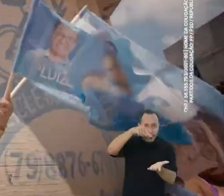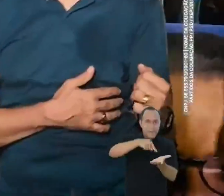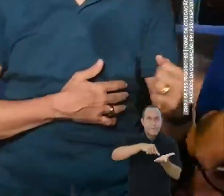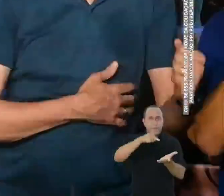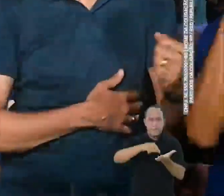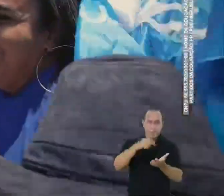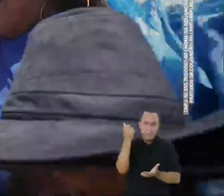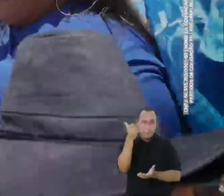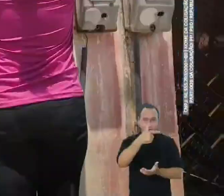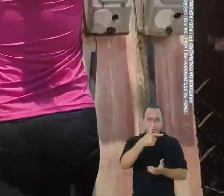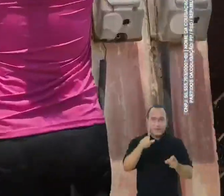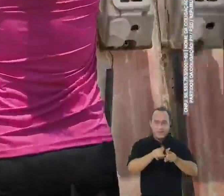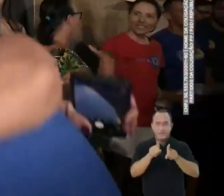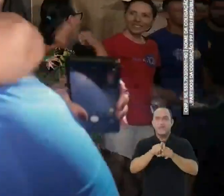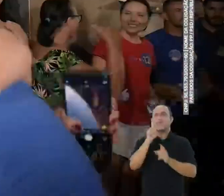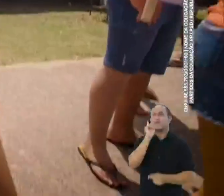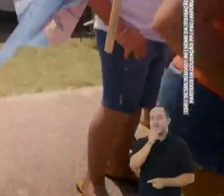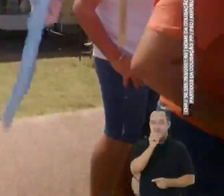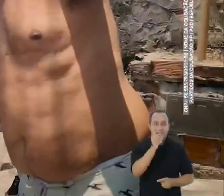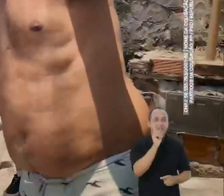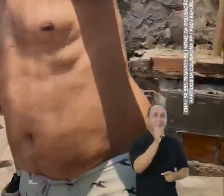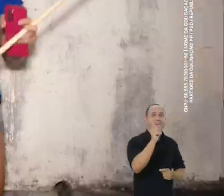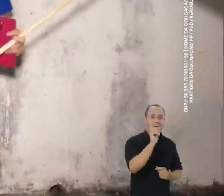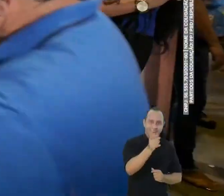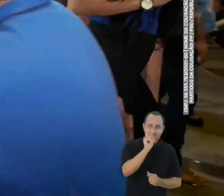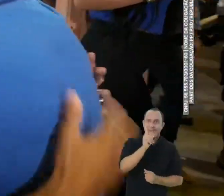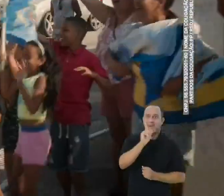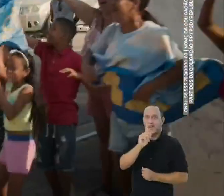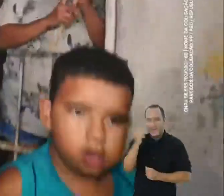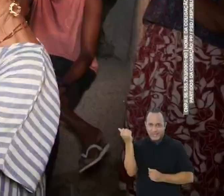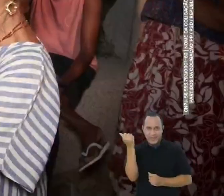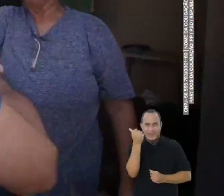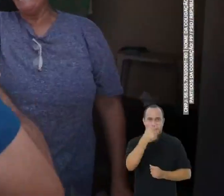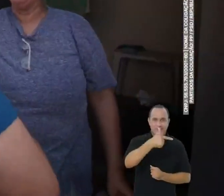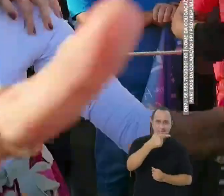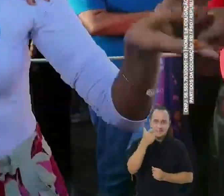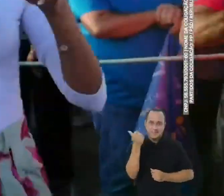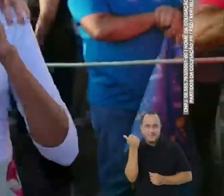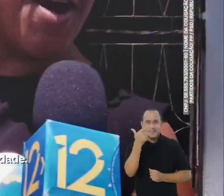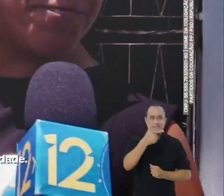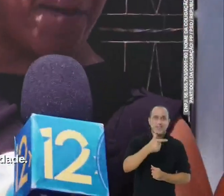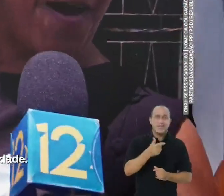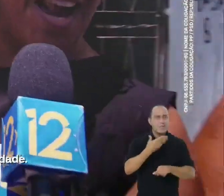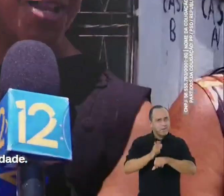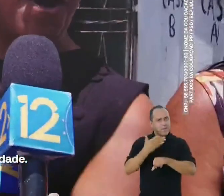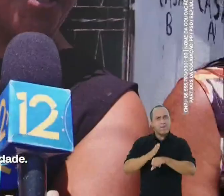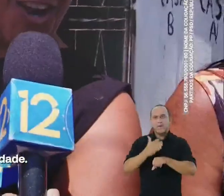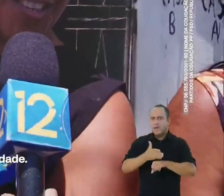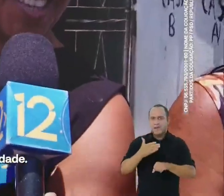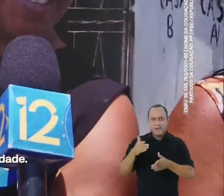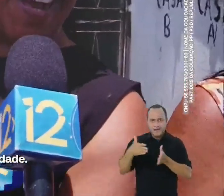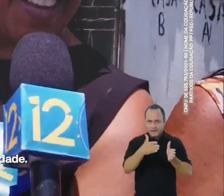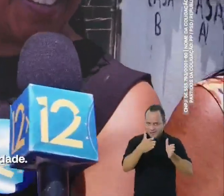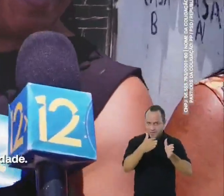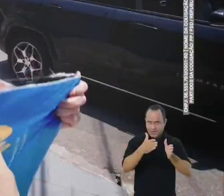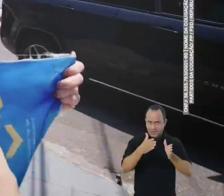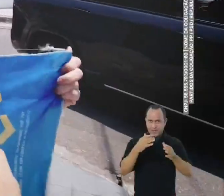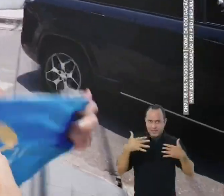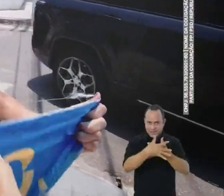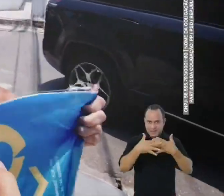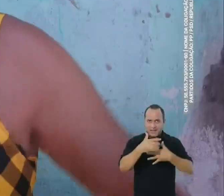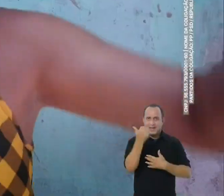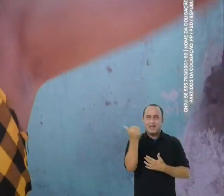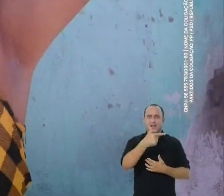Eu aperto 12 e você também. É 12! Mais preparado para cuidar da nossa cidade.